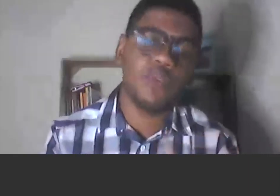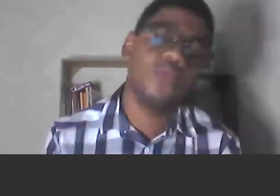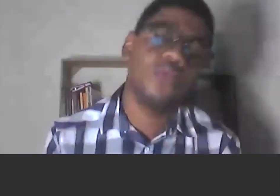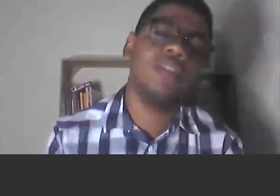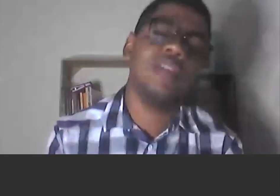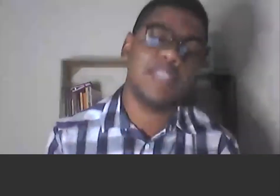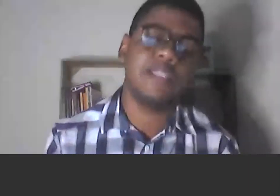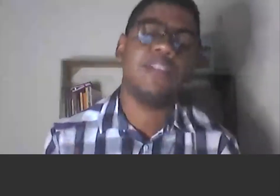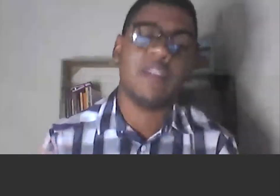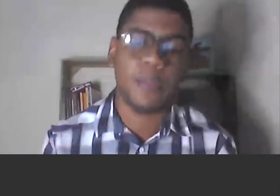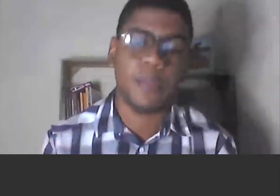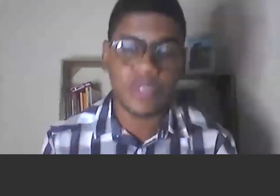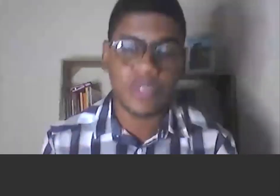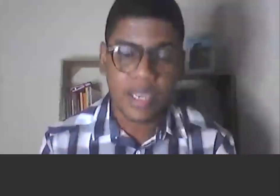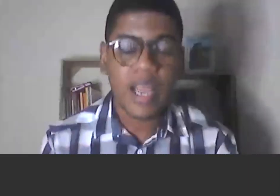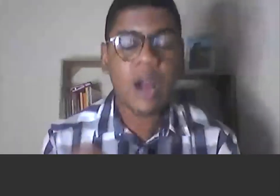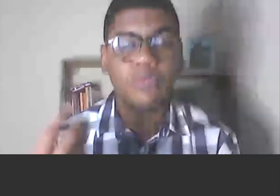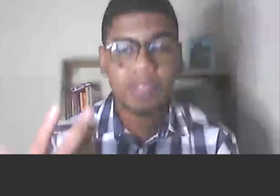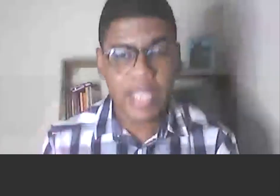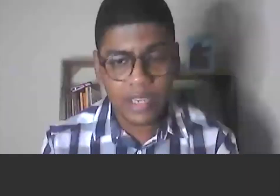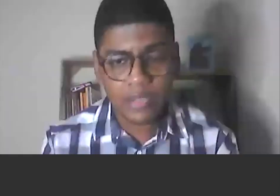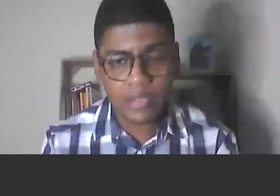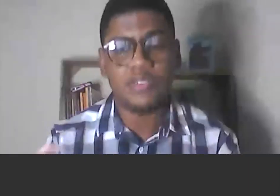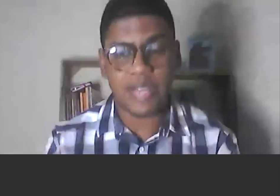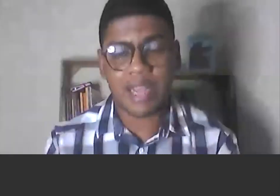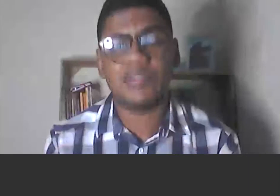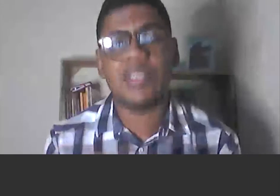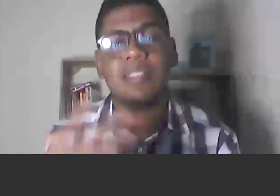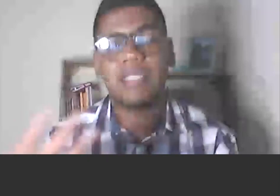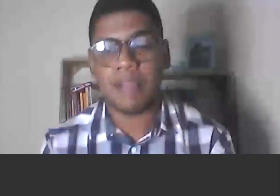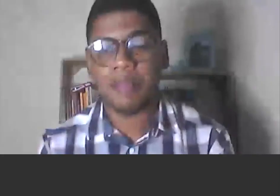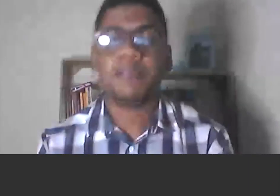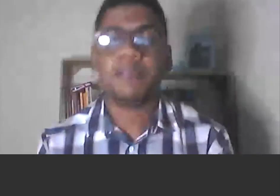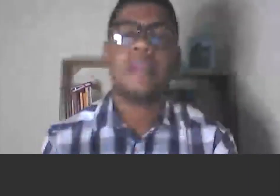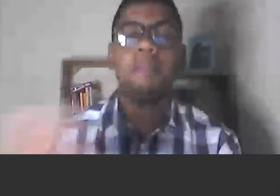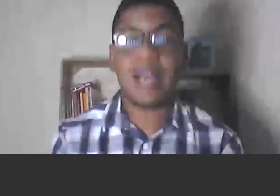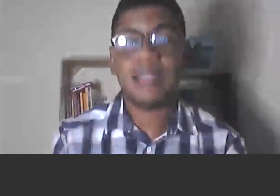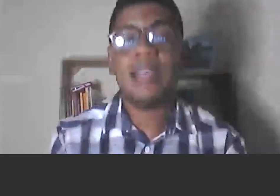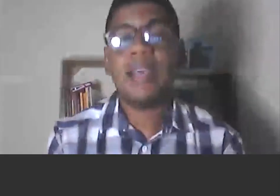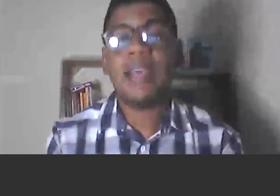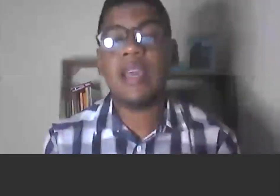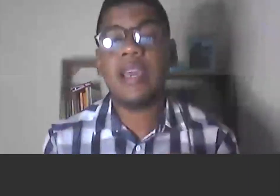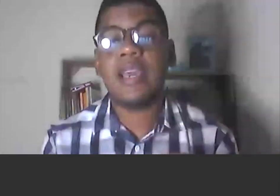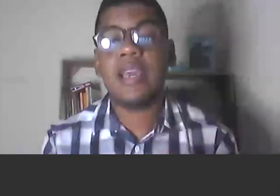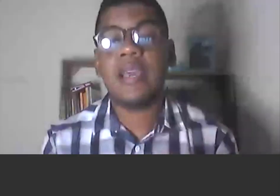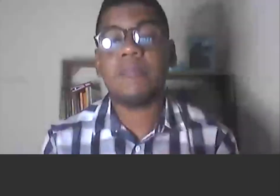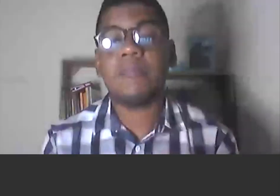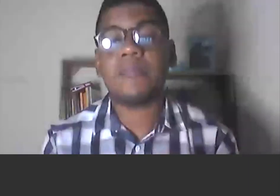com os meninos surdos, e depois eles tiveram que produzir alguns textos relacionados a esse tema. Mas